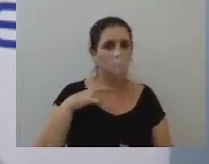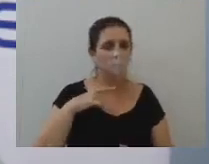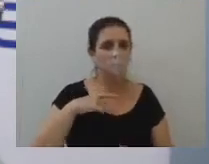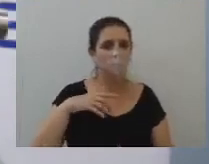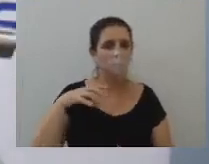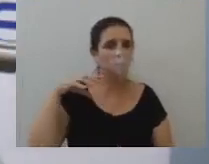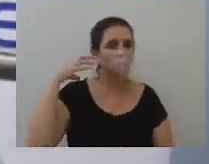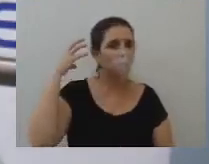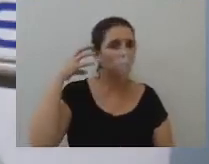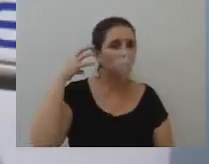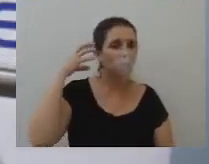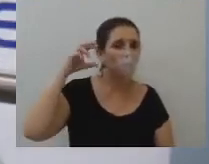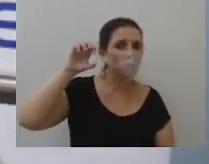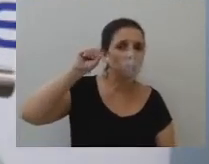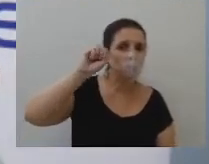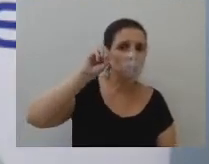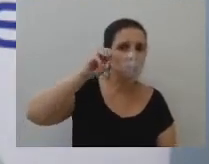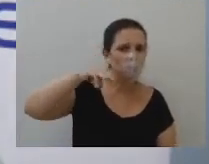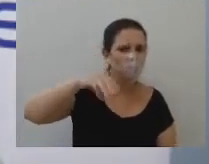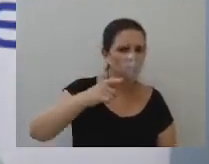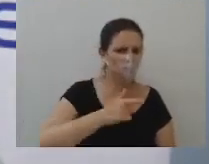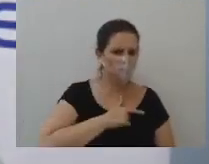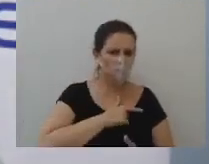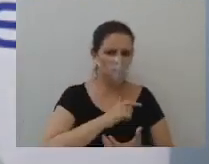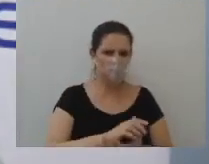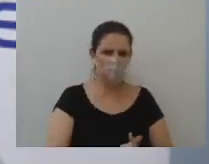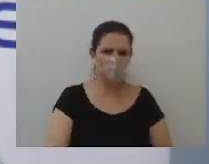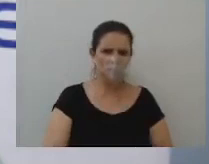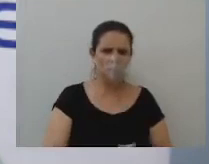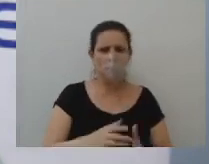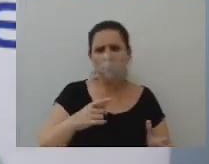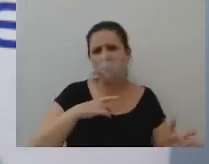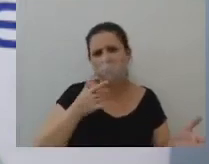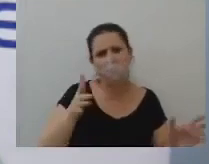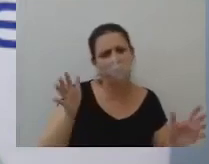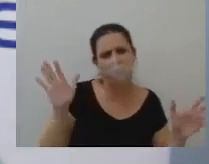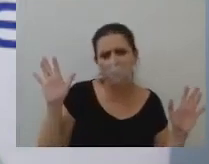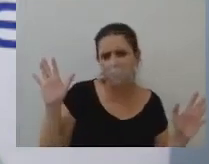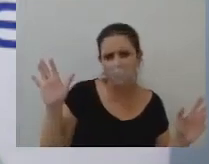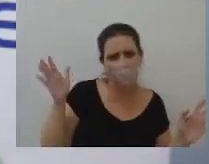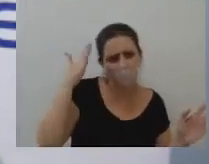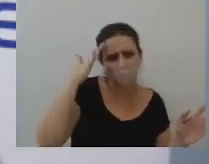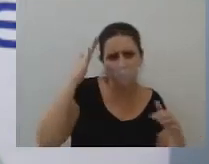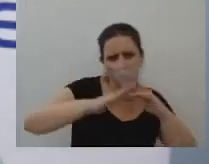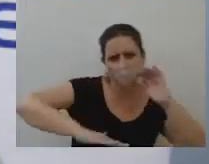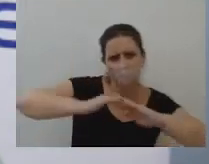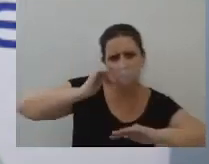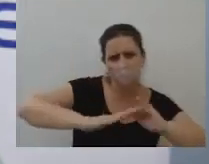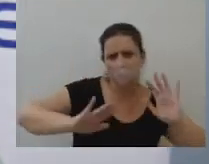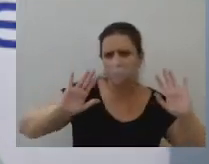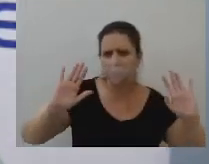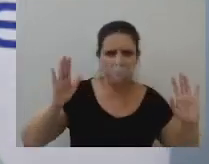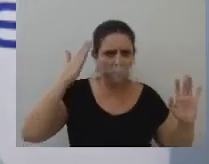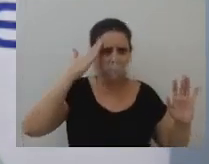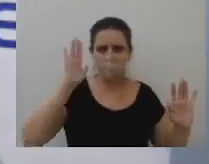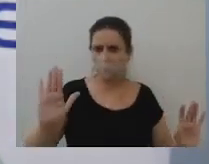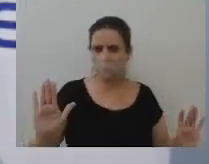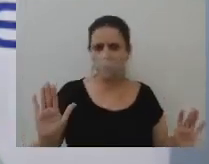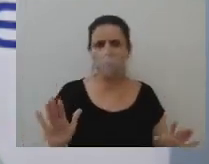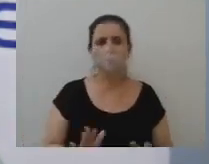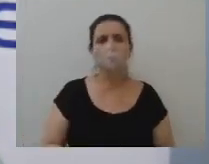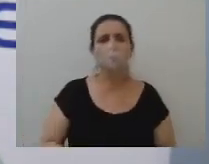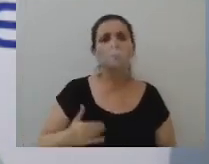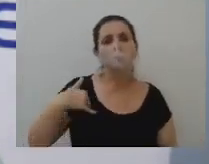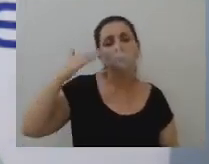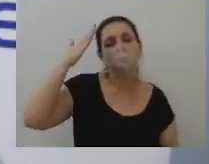e faz um som feio, porque eu não tenho habilidade de montar ele dessa maneira. Mas